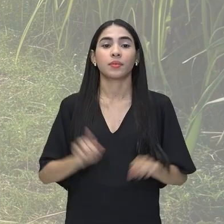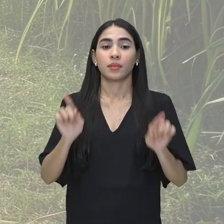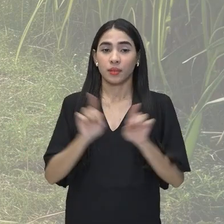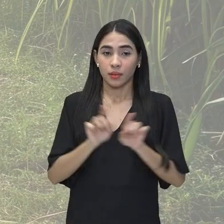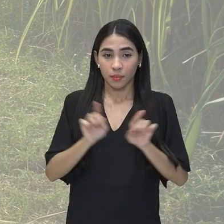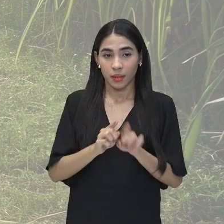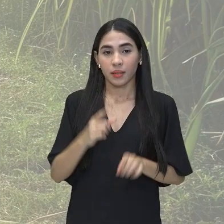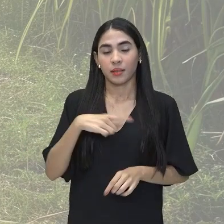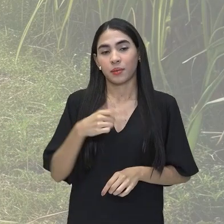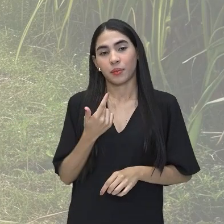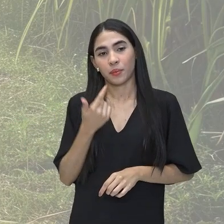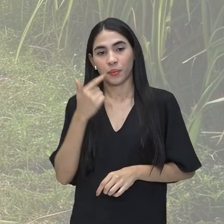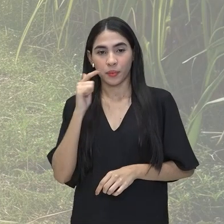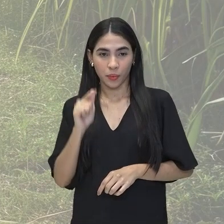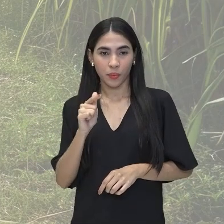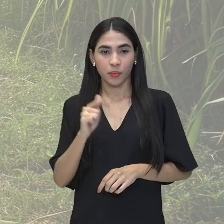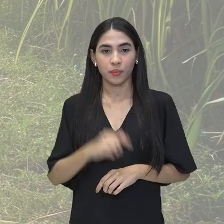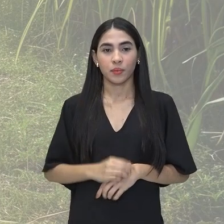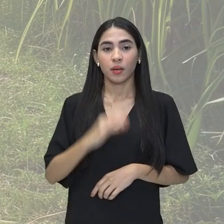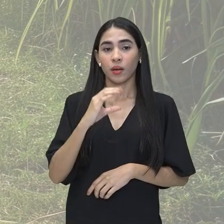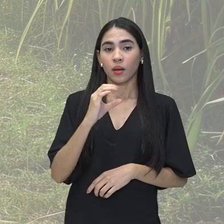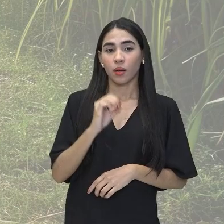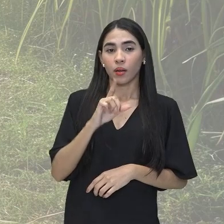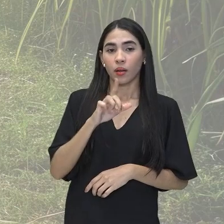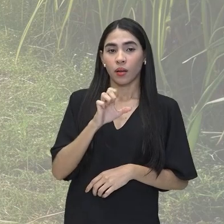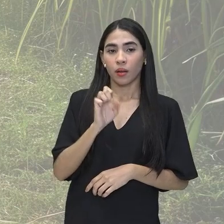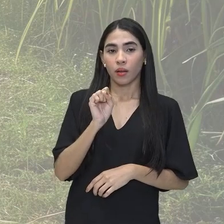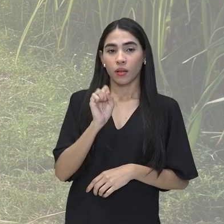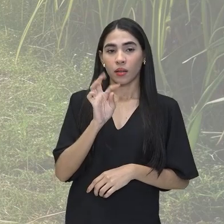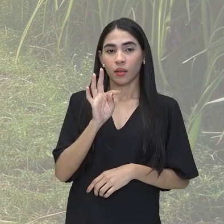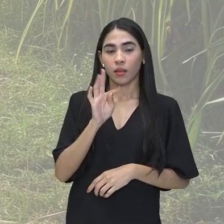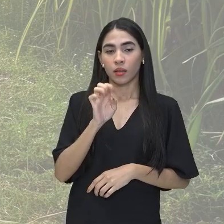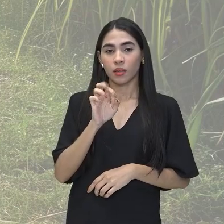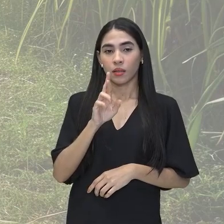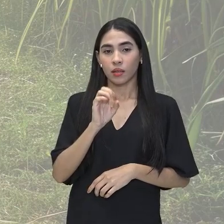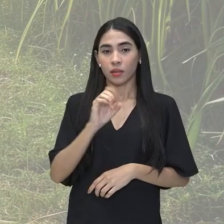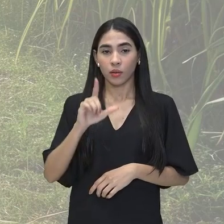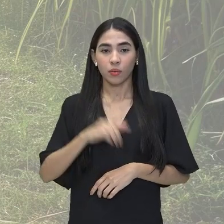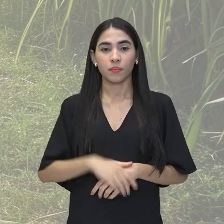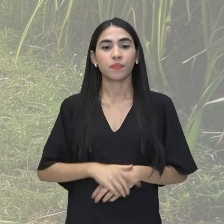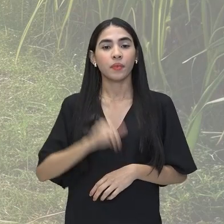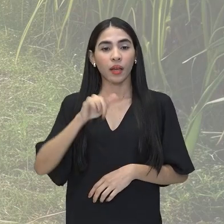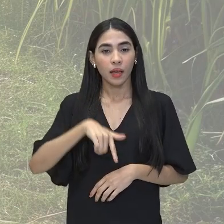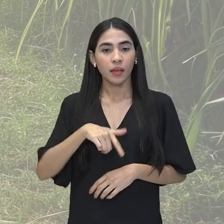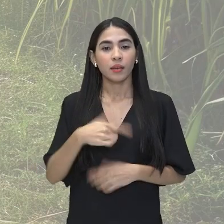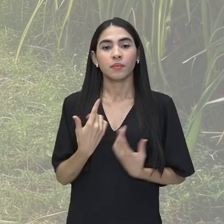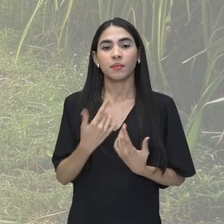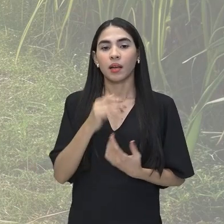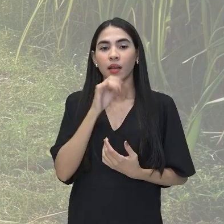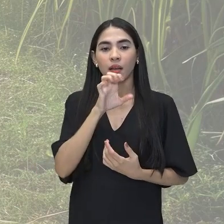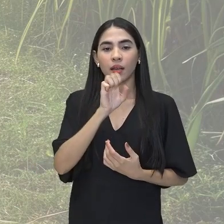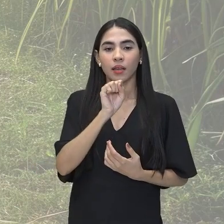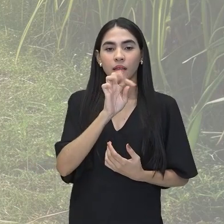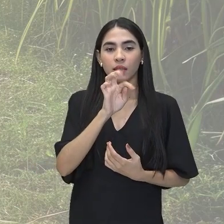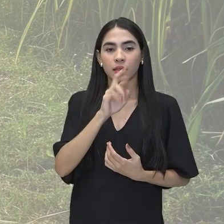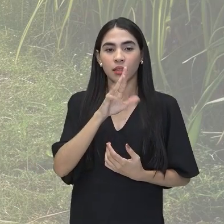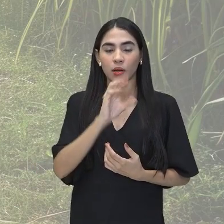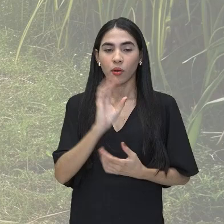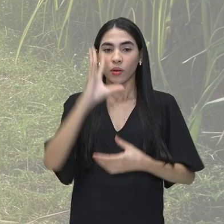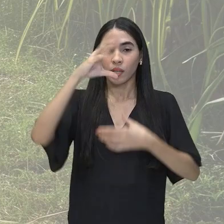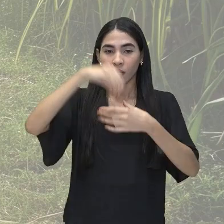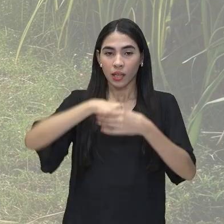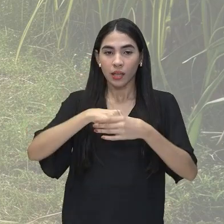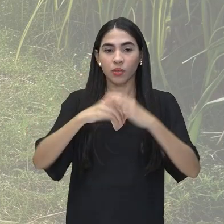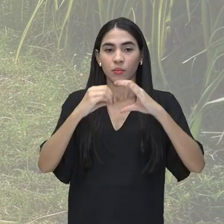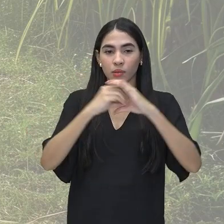aqui, existem também o colesterol. O que é o colesterol? É um esteroide que está presente nas membranas celulares, sendo que ele,